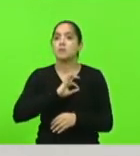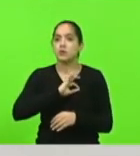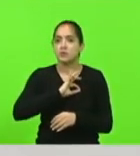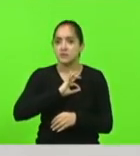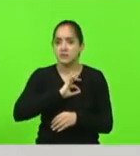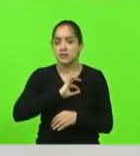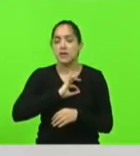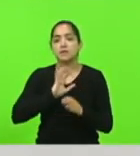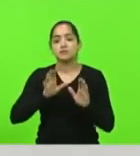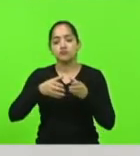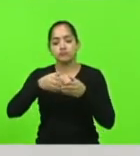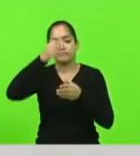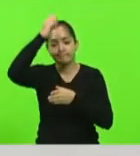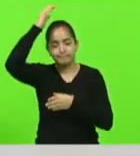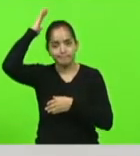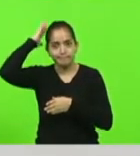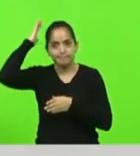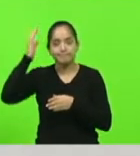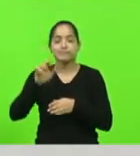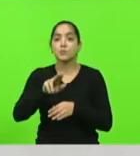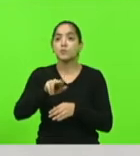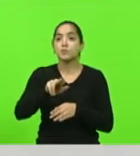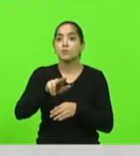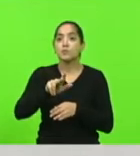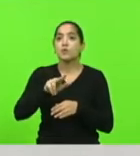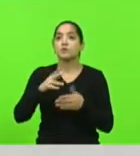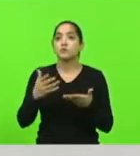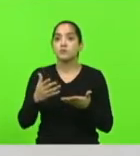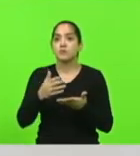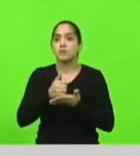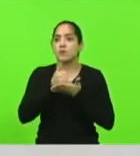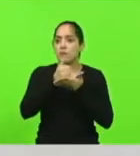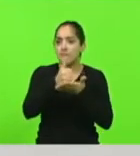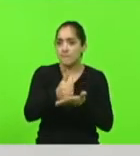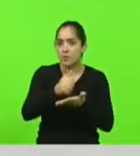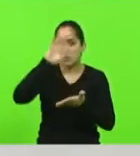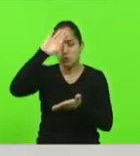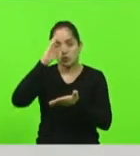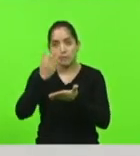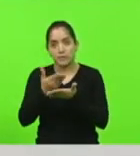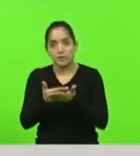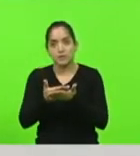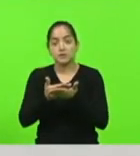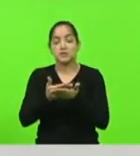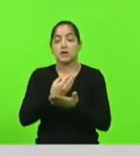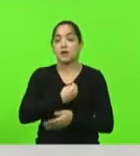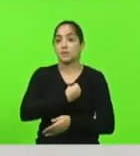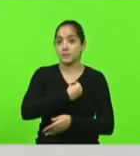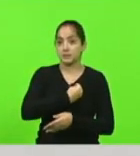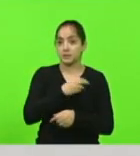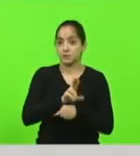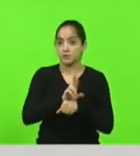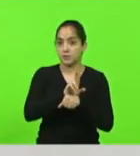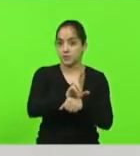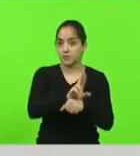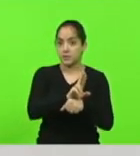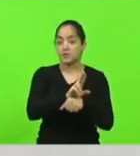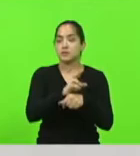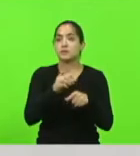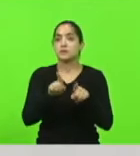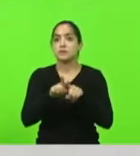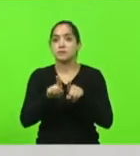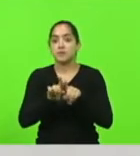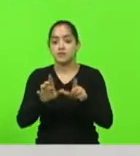e bombeiros, irmãos de farda, pelo apoio e confiança. E agradeço a presença dos representantes das entidades